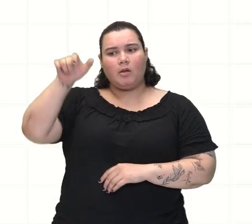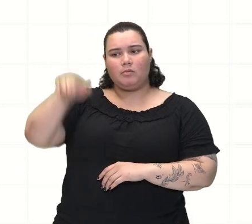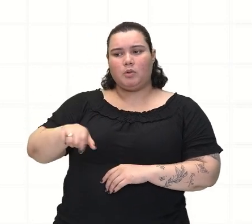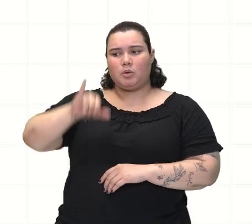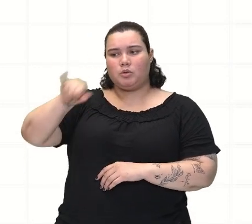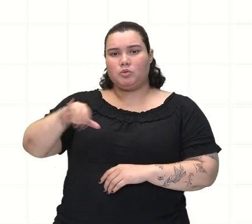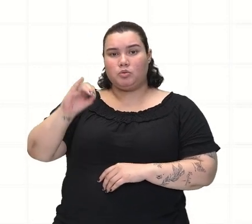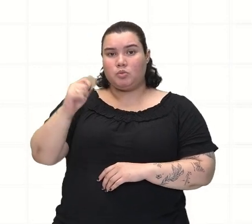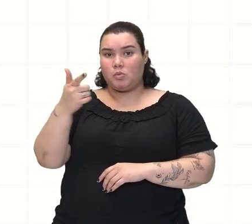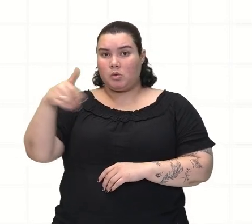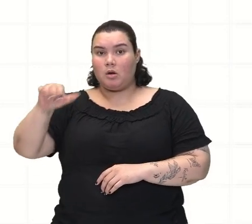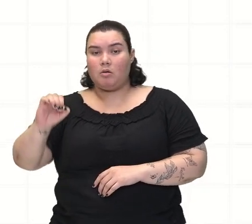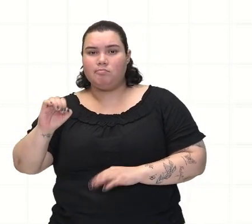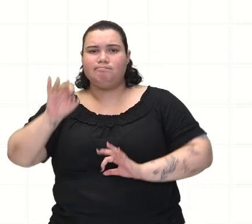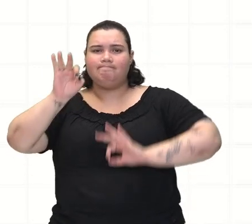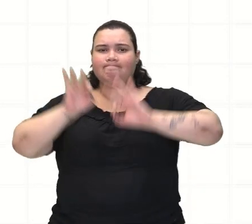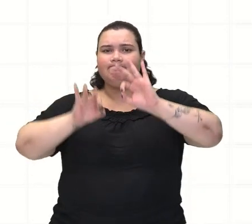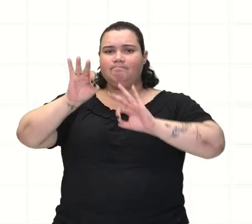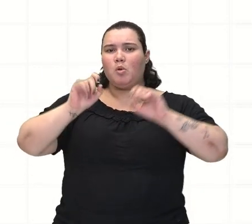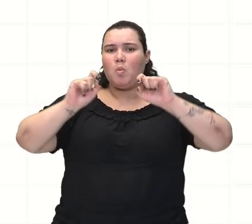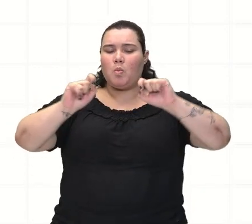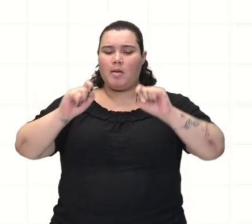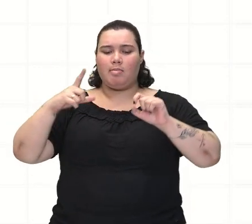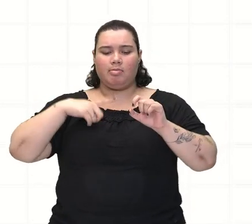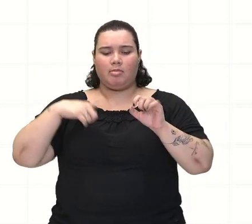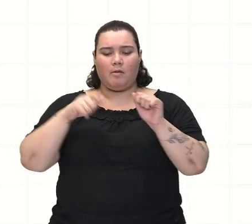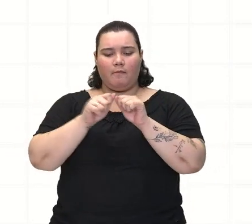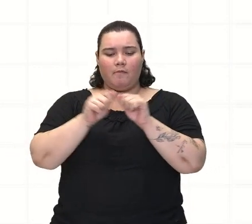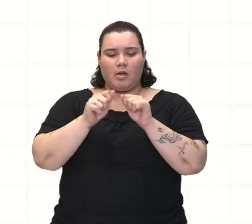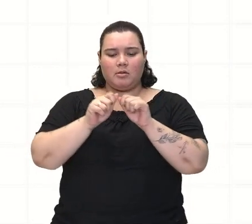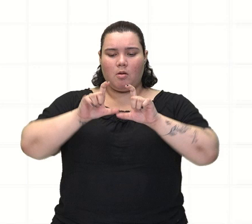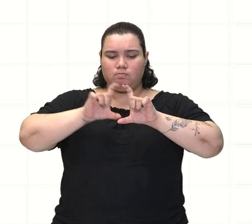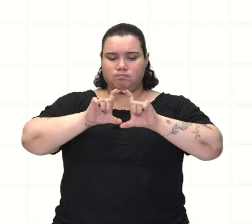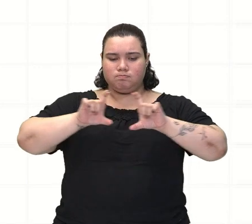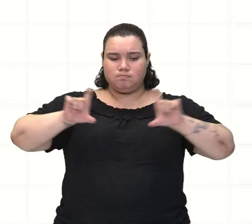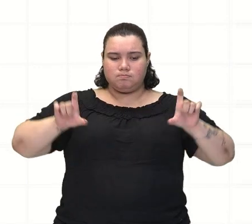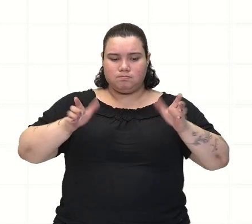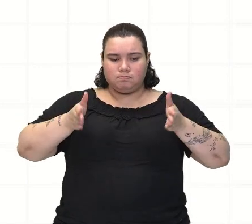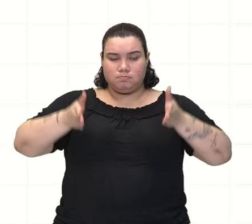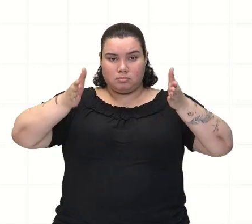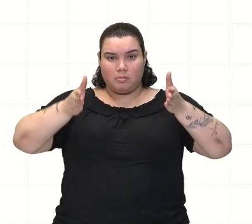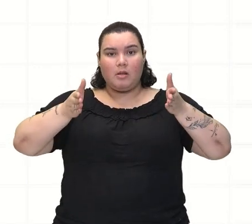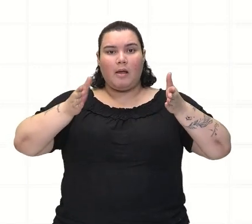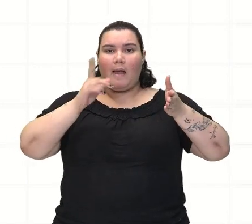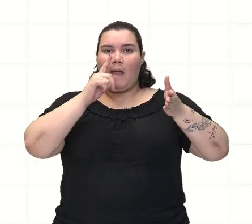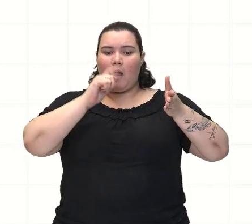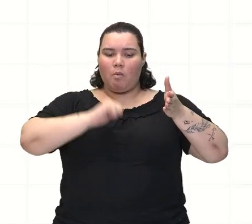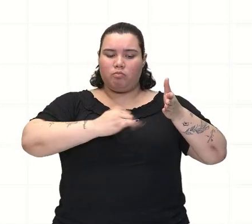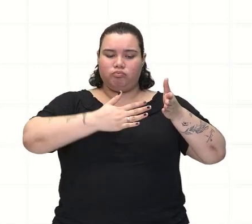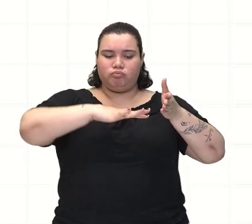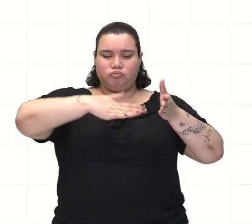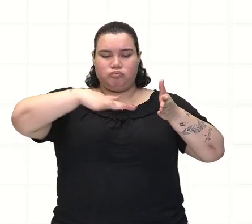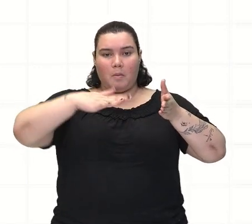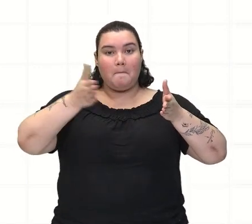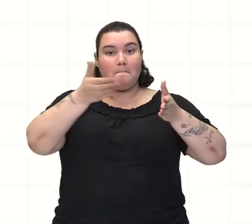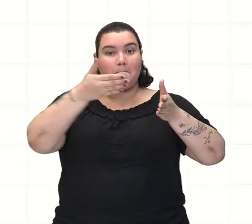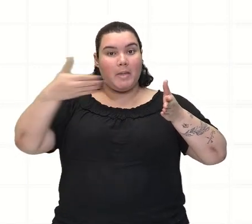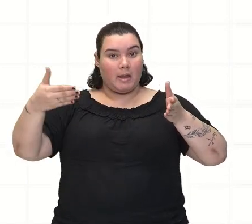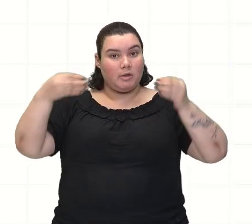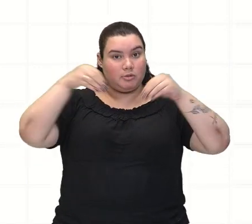está projetando um tanque retangular para criar peixes. Ele decidiu que o